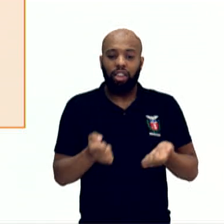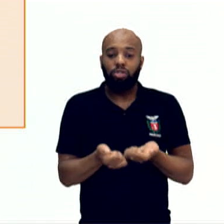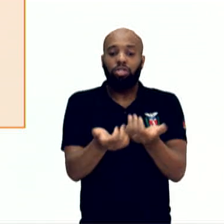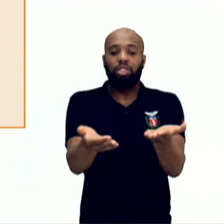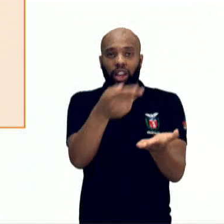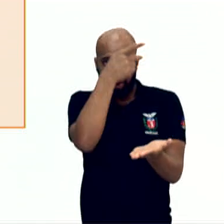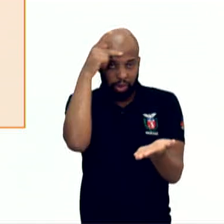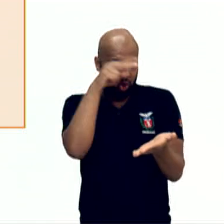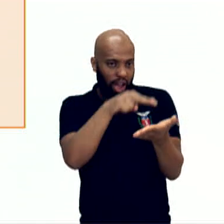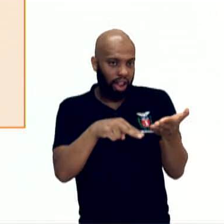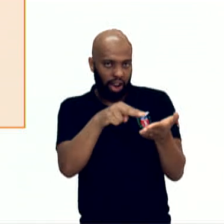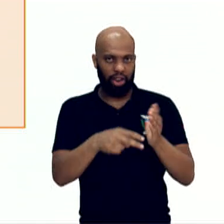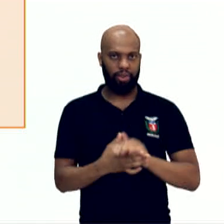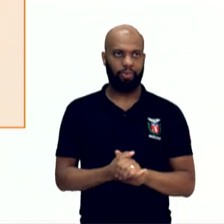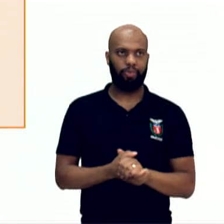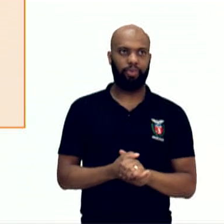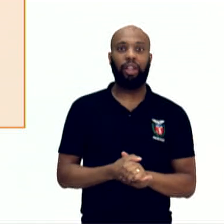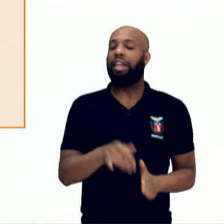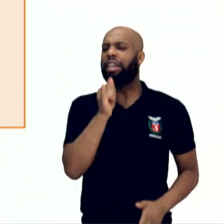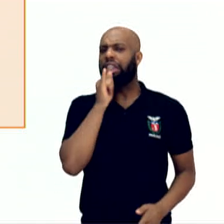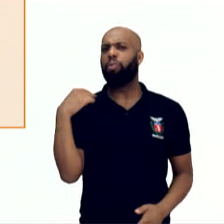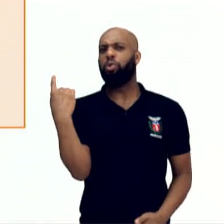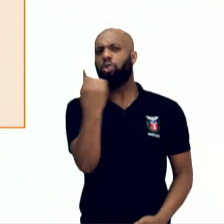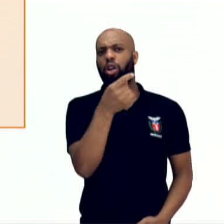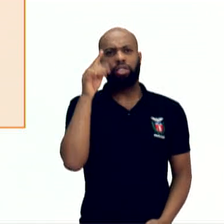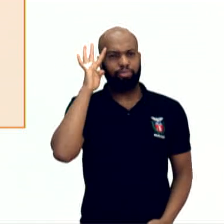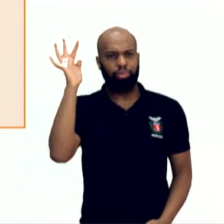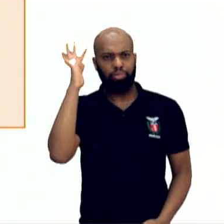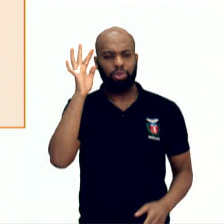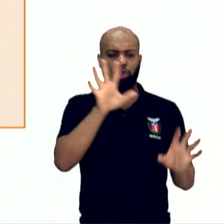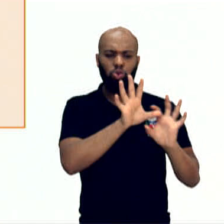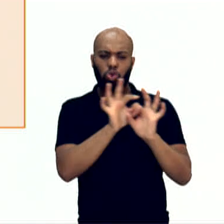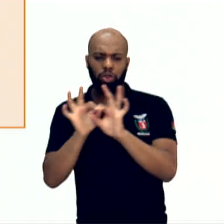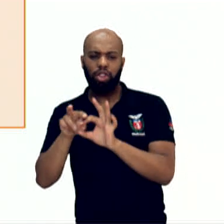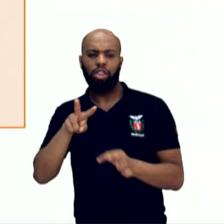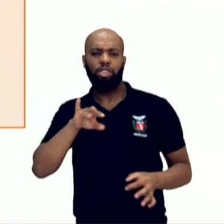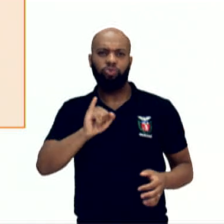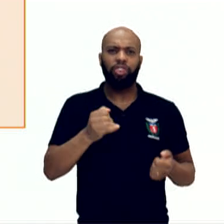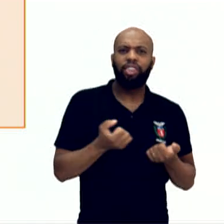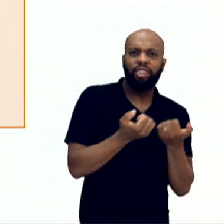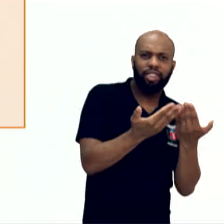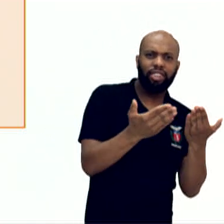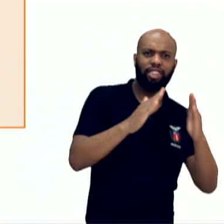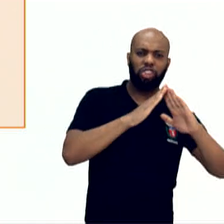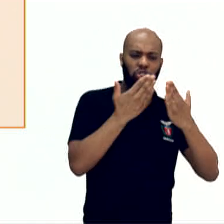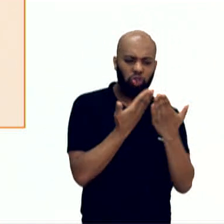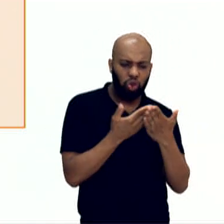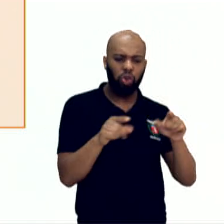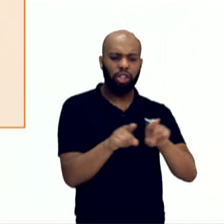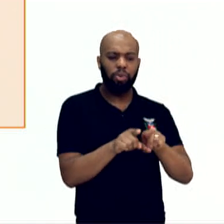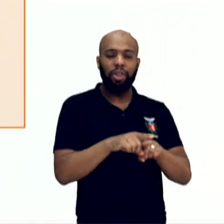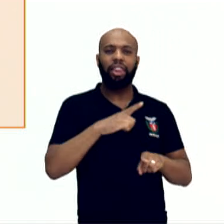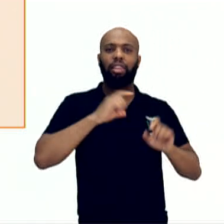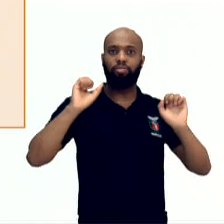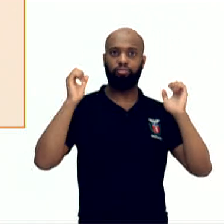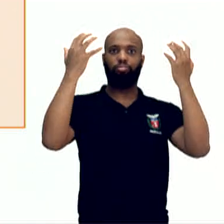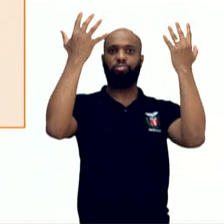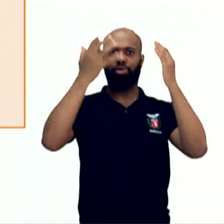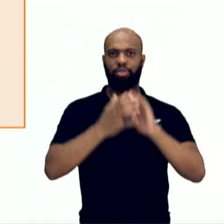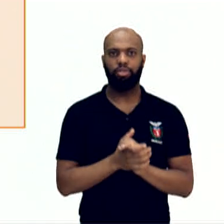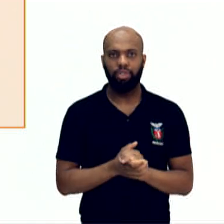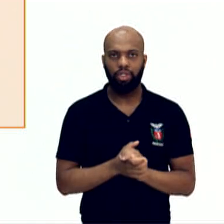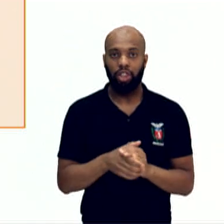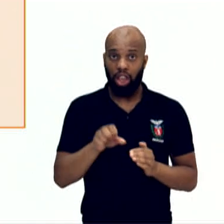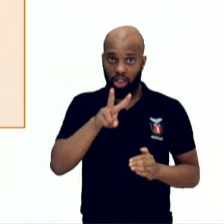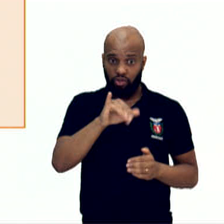saber. Como nós imaginamos lá todo um contexto, que vai ser entregue na escola, e vai ter lá um evento, então vai ser entregue